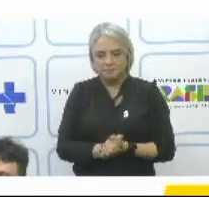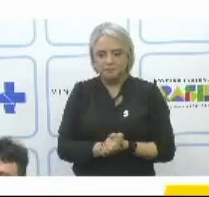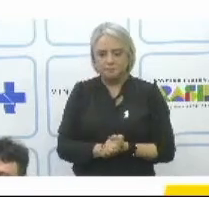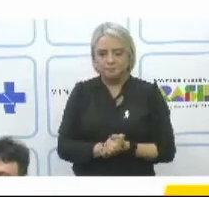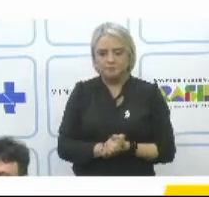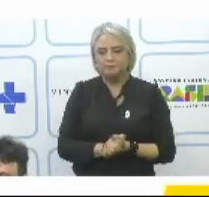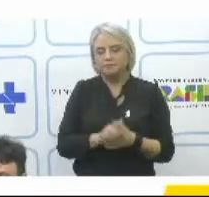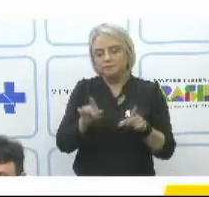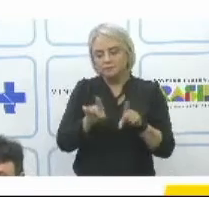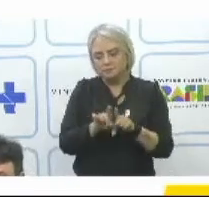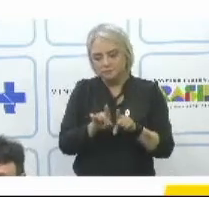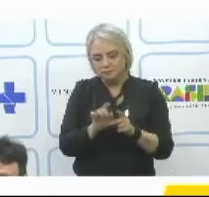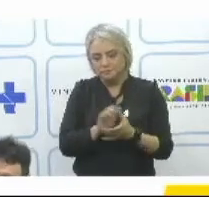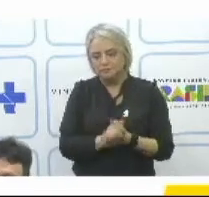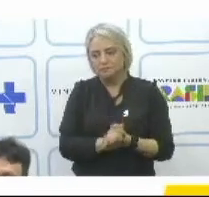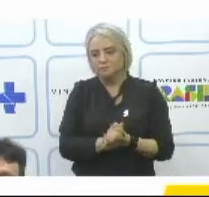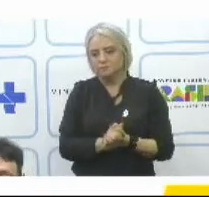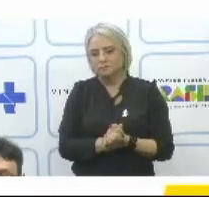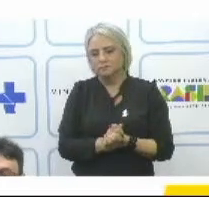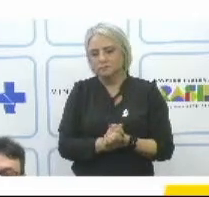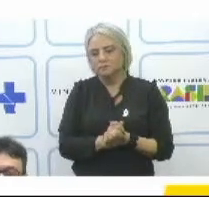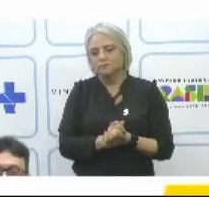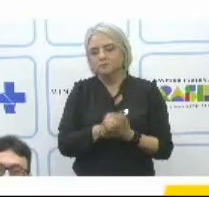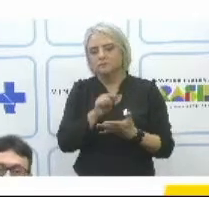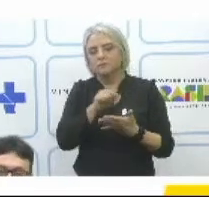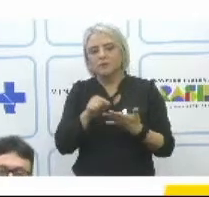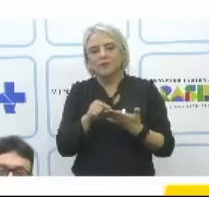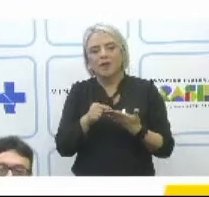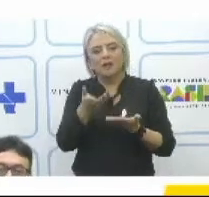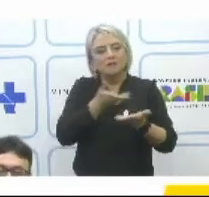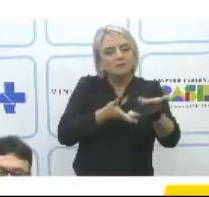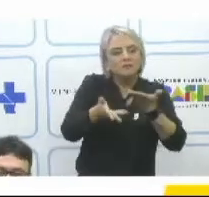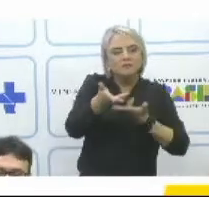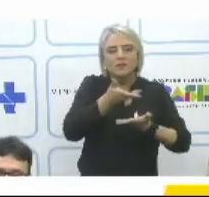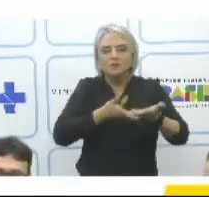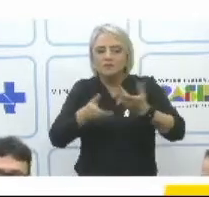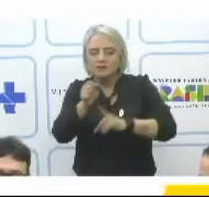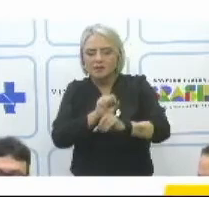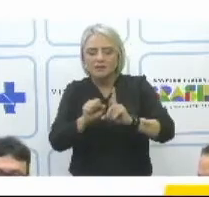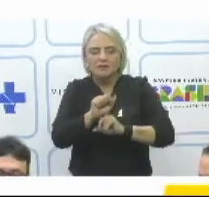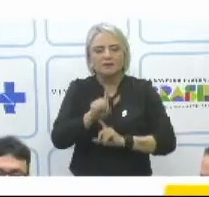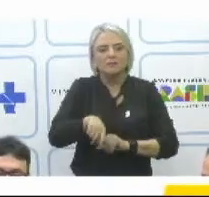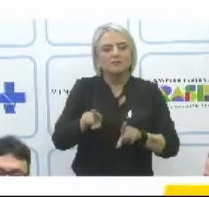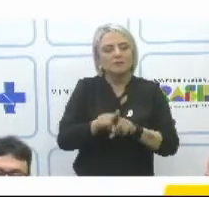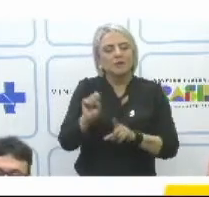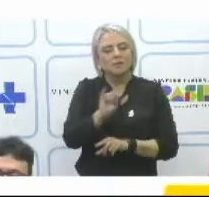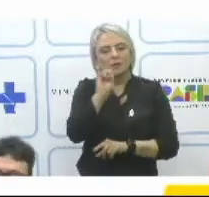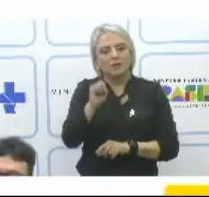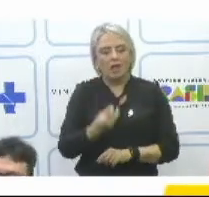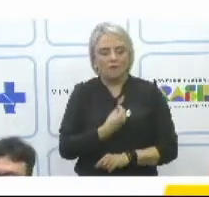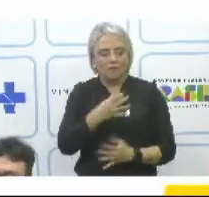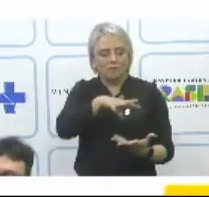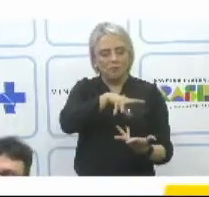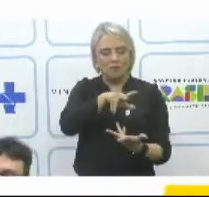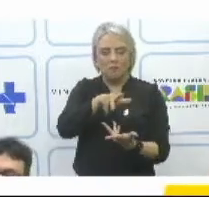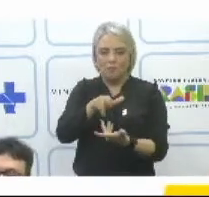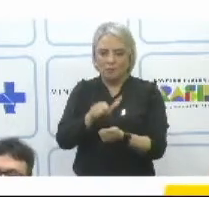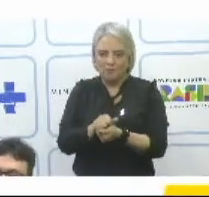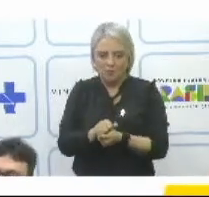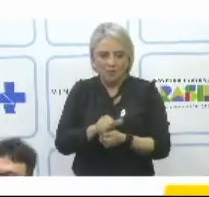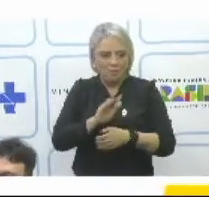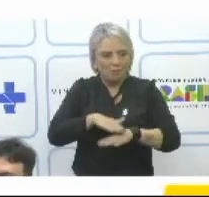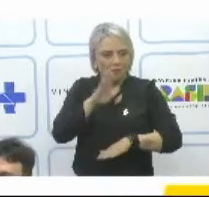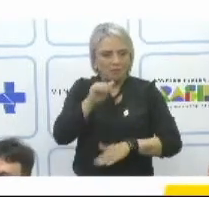E, para além dessas questões, né, a parte de socialização também é importante, né? Então, a gente vive num mundo cada vez